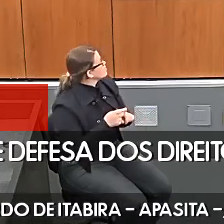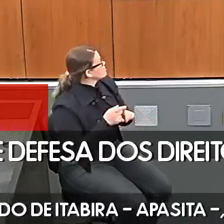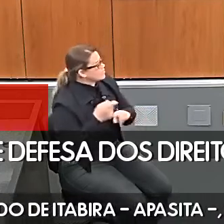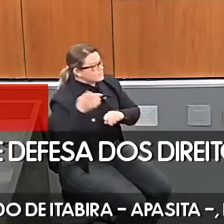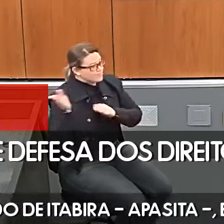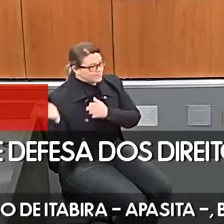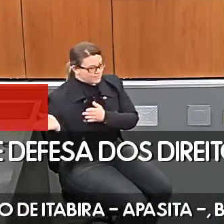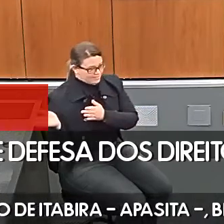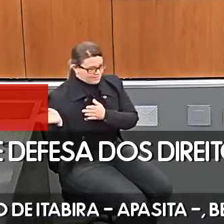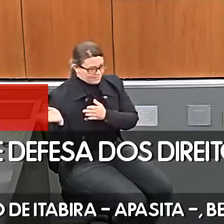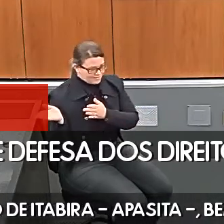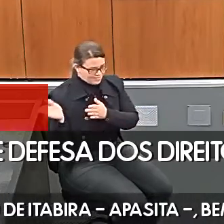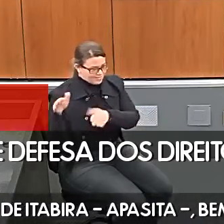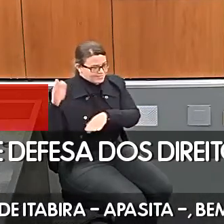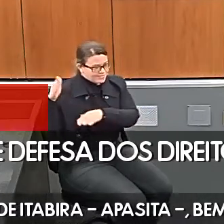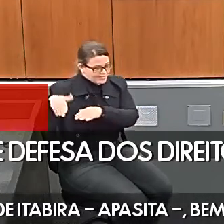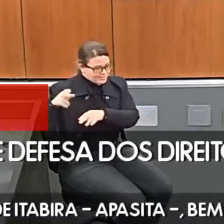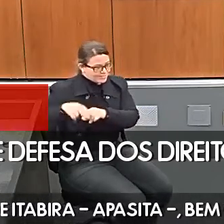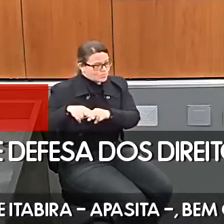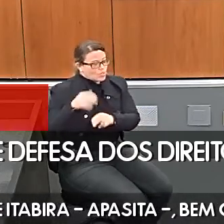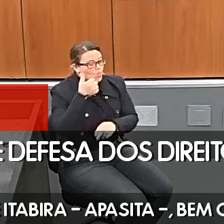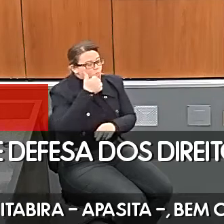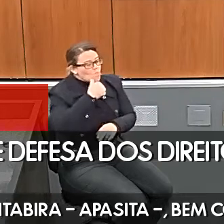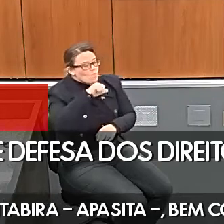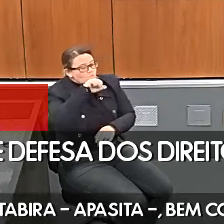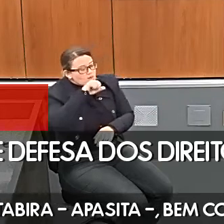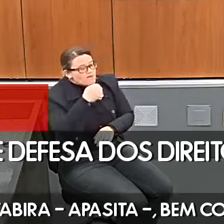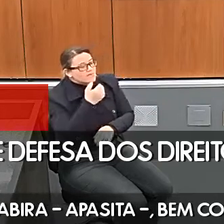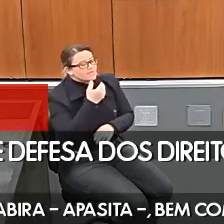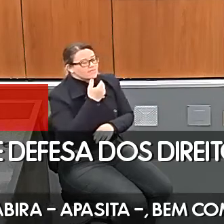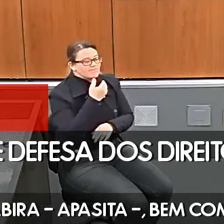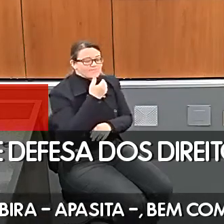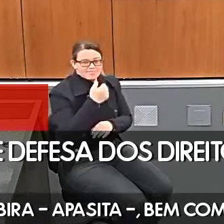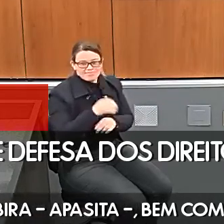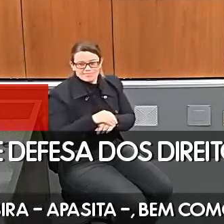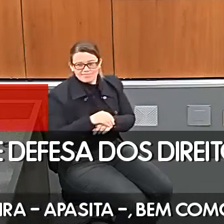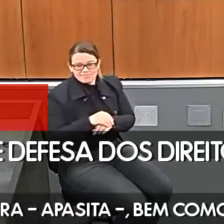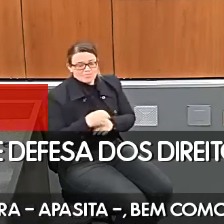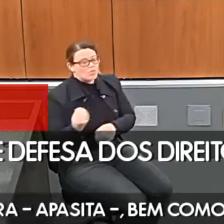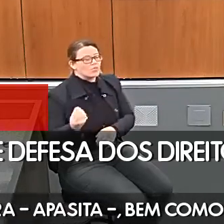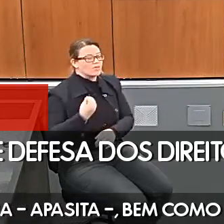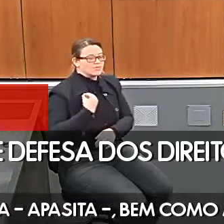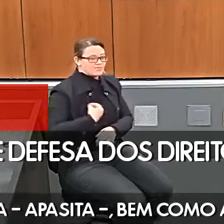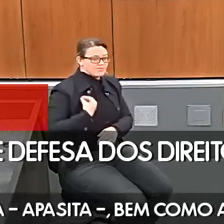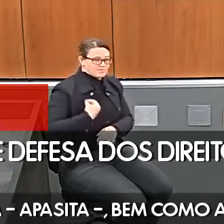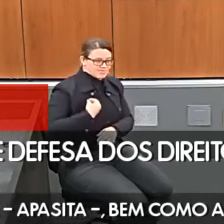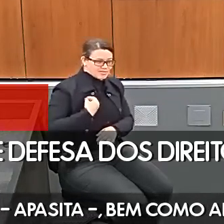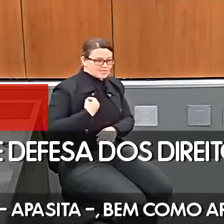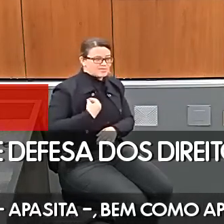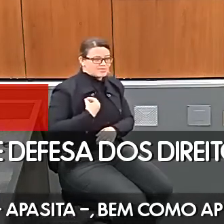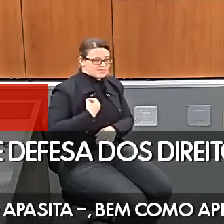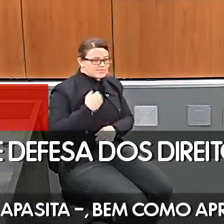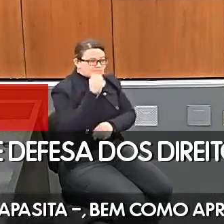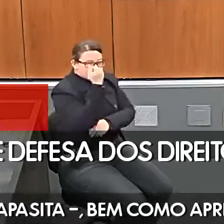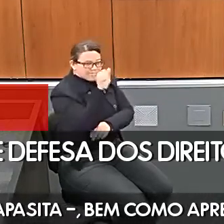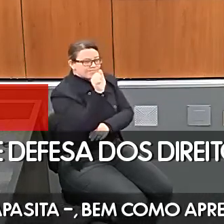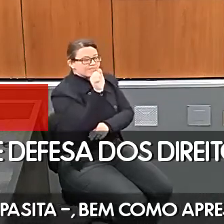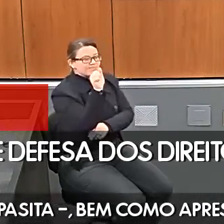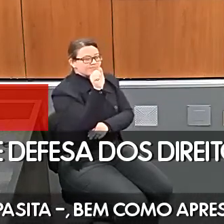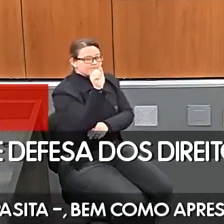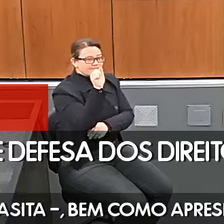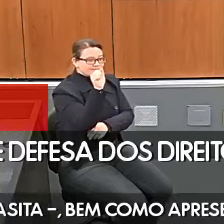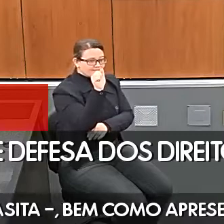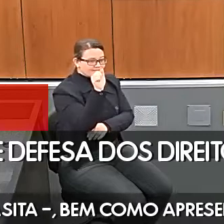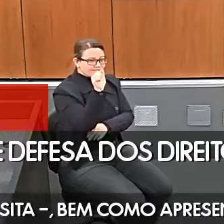a bancada aqui. São mães, são dirigentes da associação também, é isso? Eu